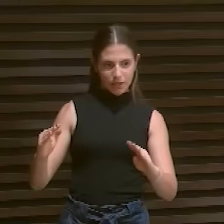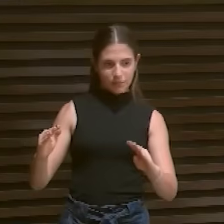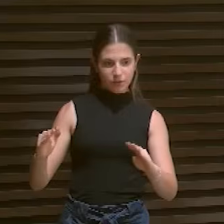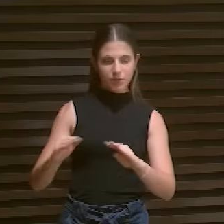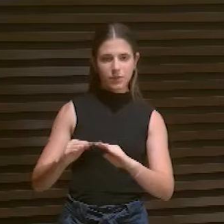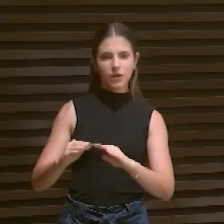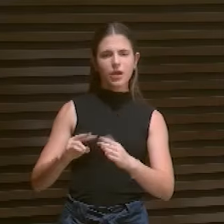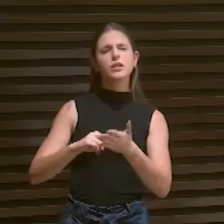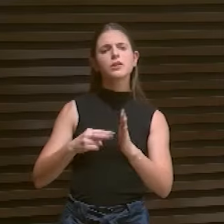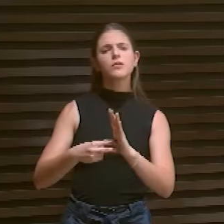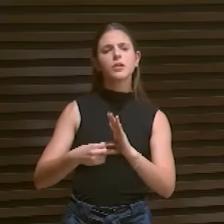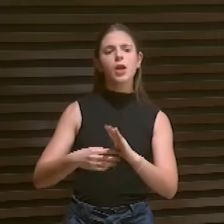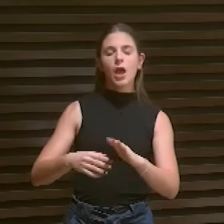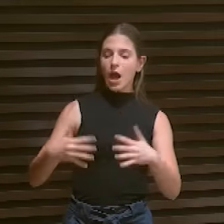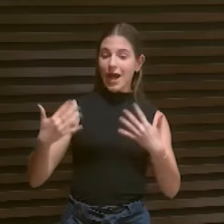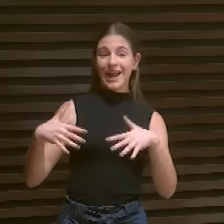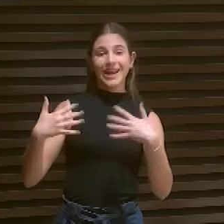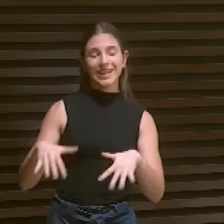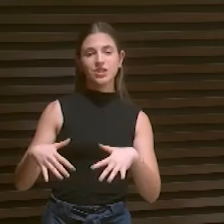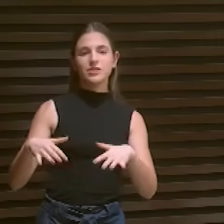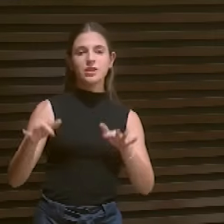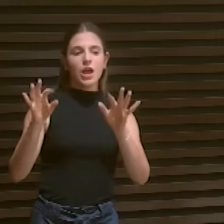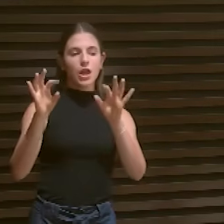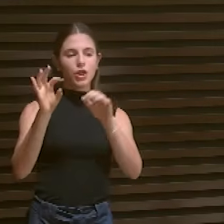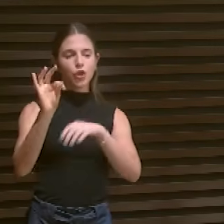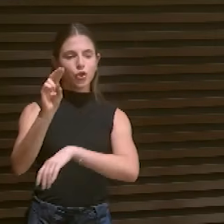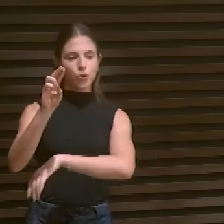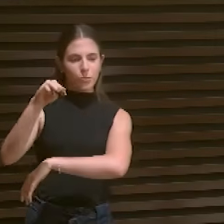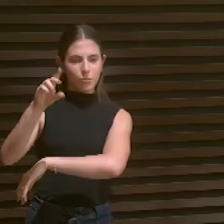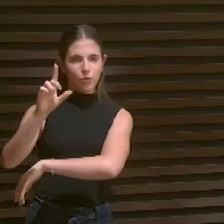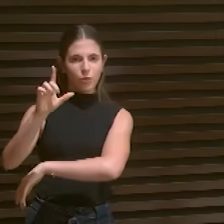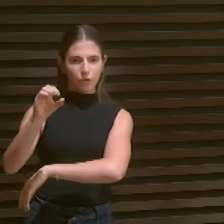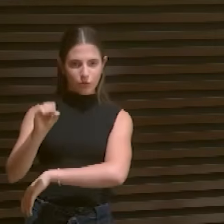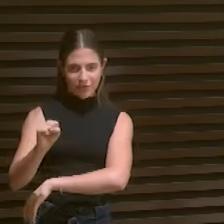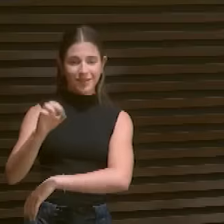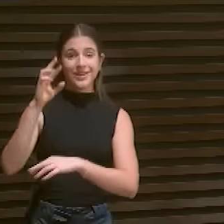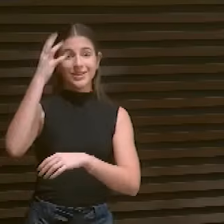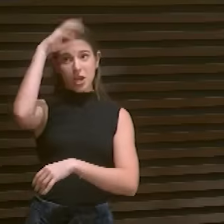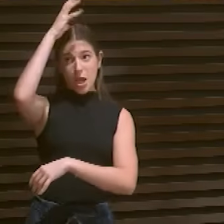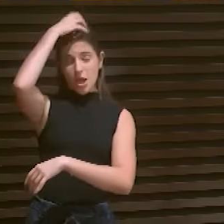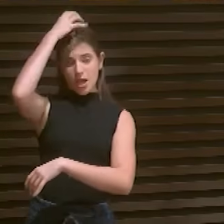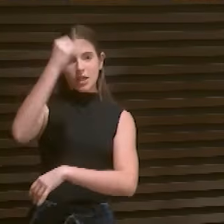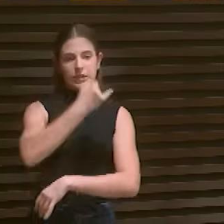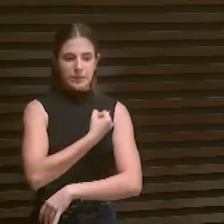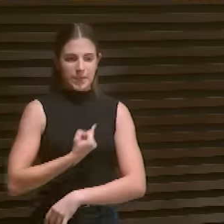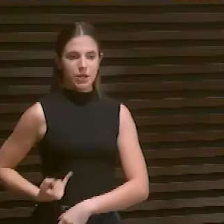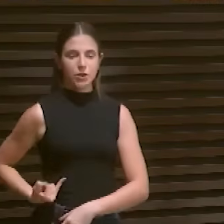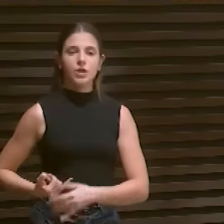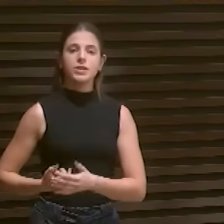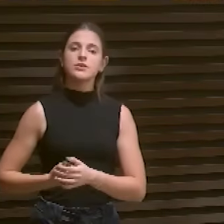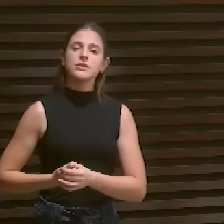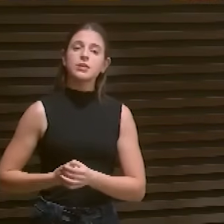grandes túmulos de reis, de imperadores. E eles